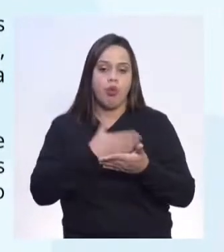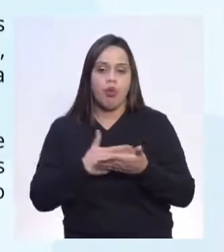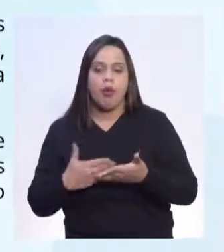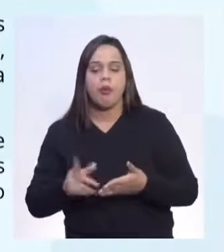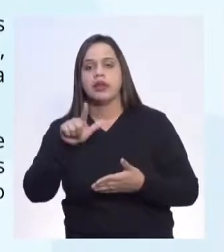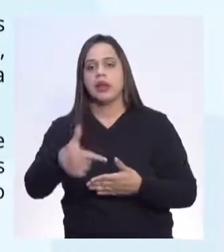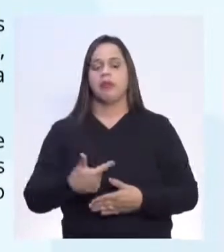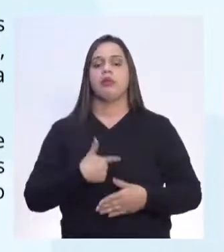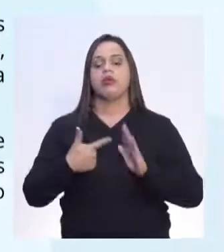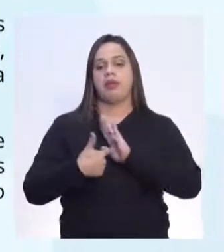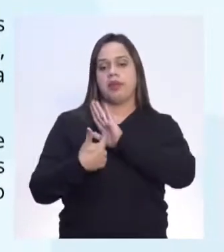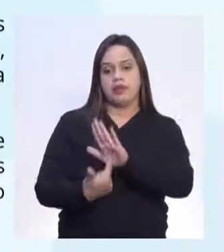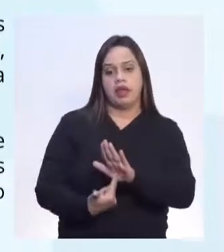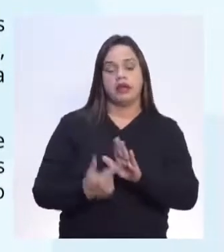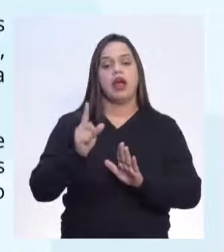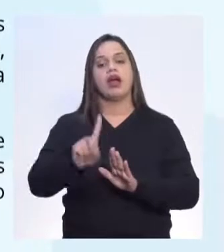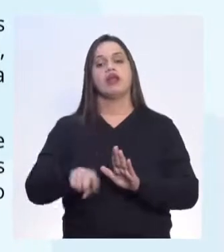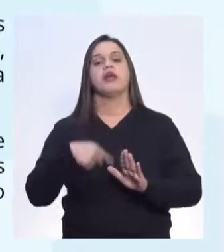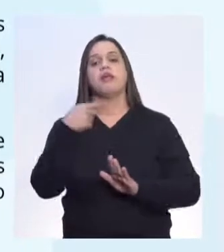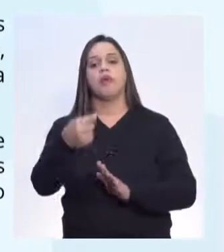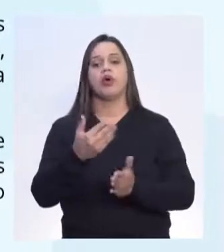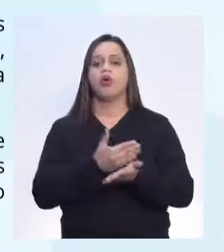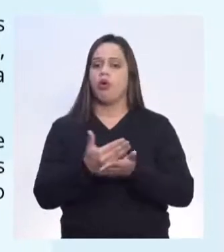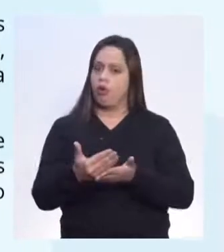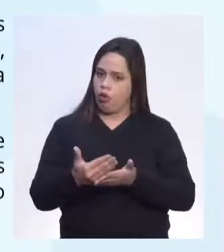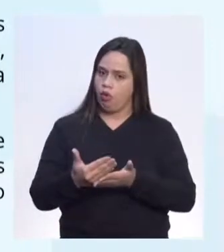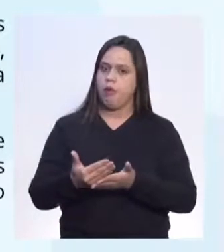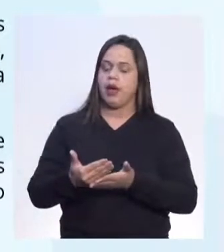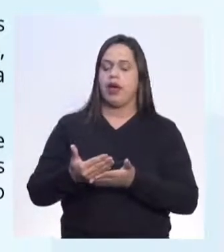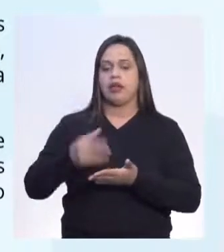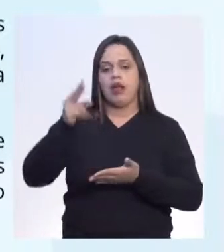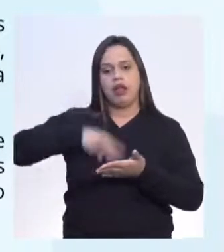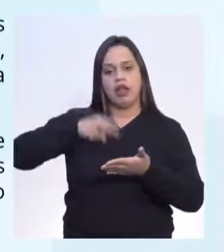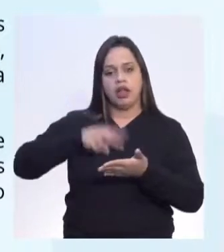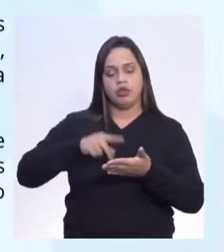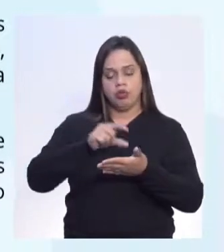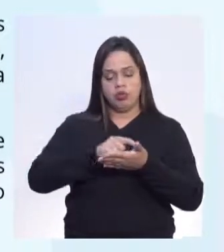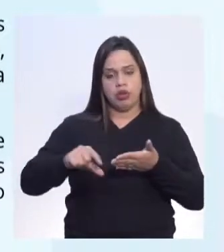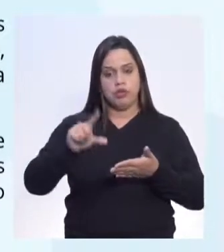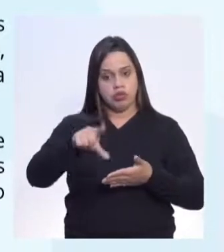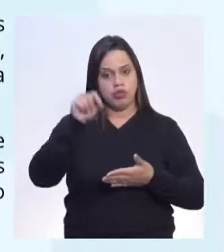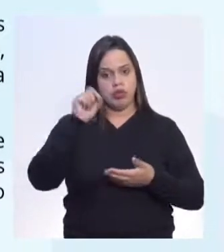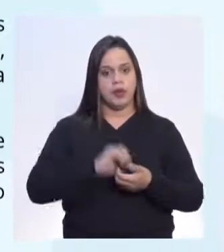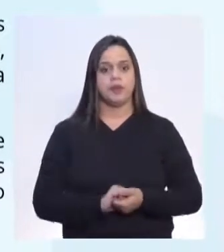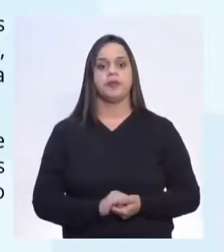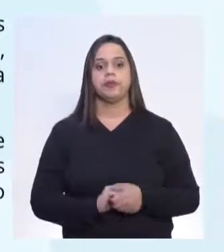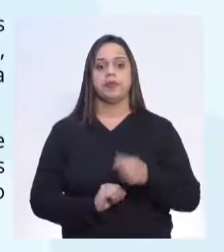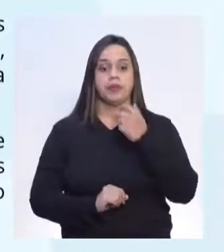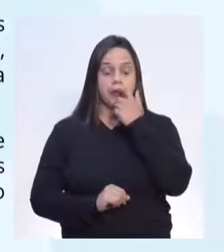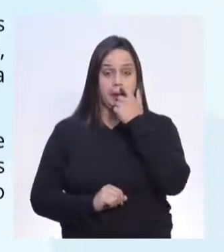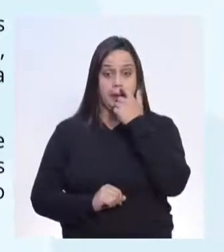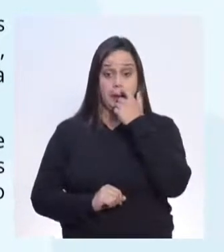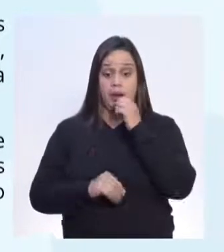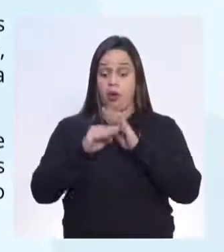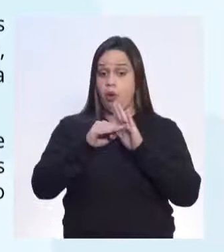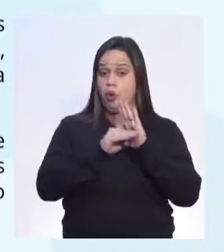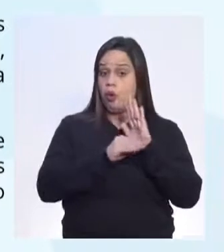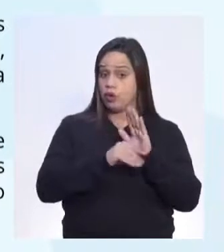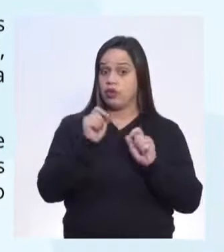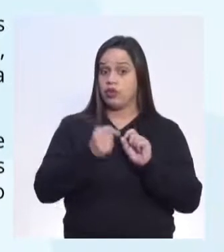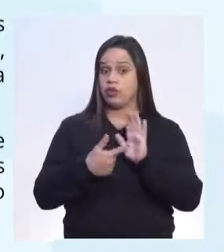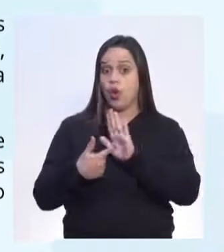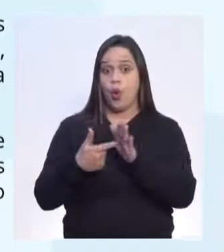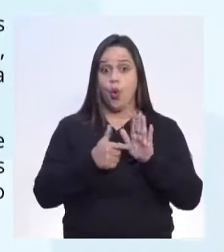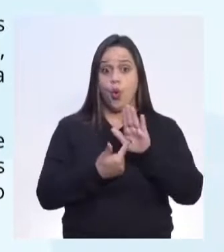se apresenta e aí você vem com a leitura do trecho que você selecionou. O roteiro orienta o trabalho e garante